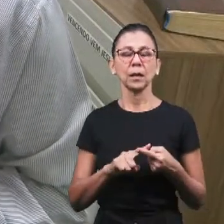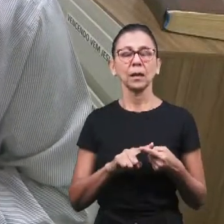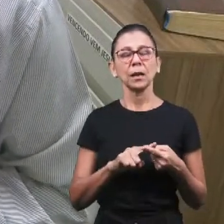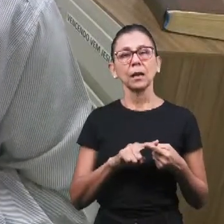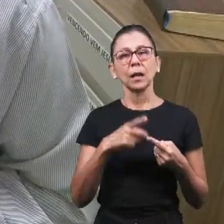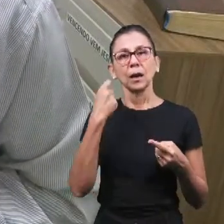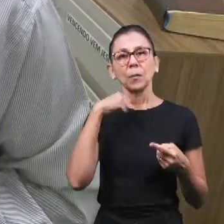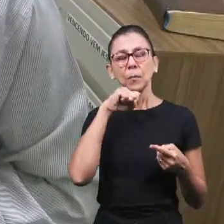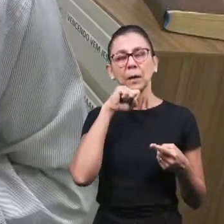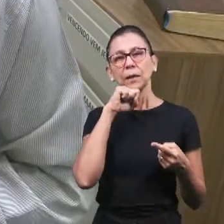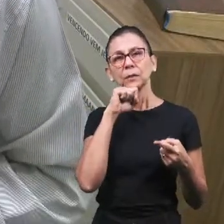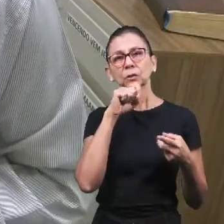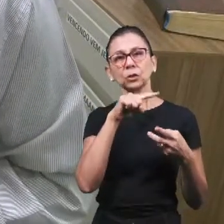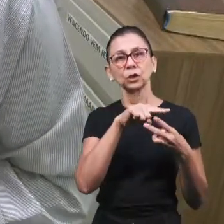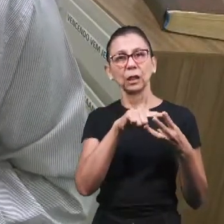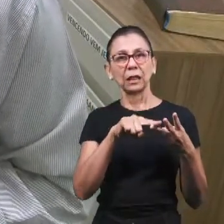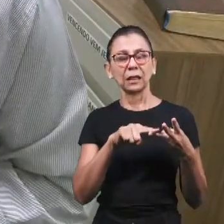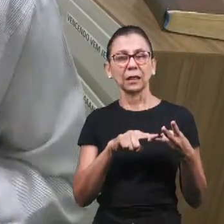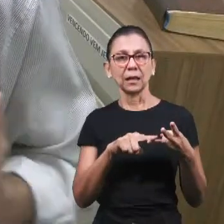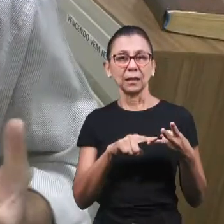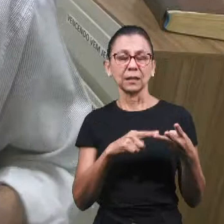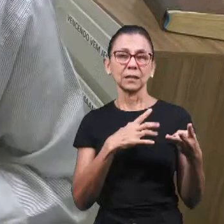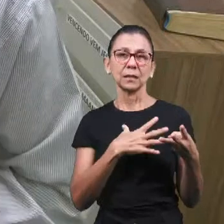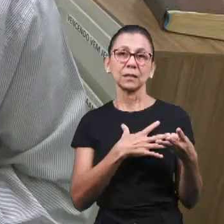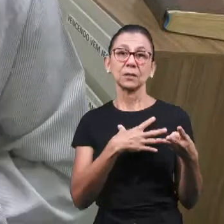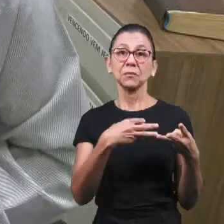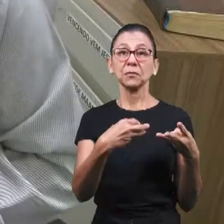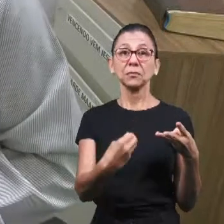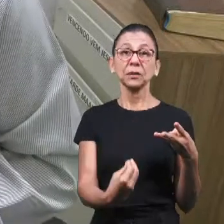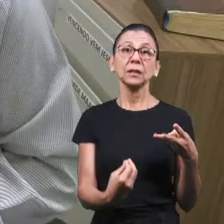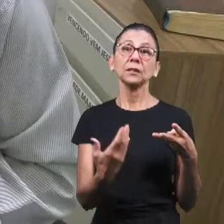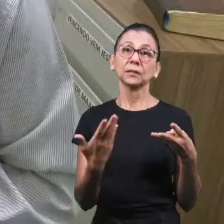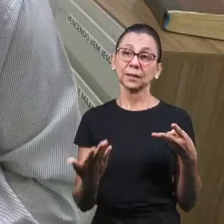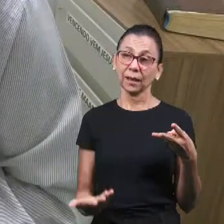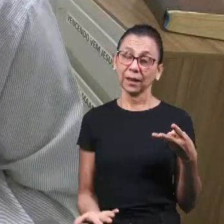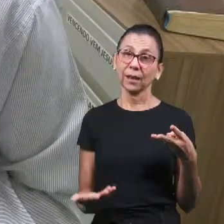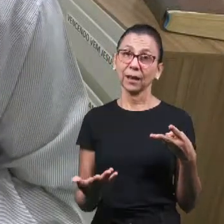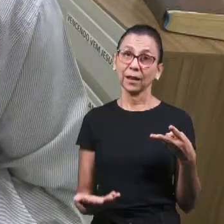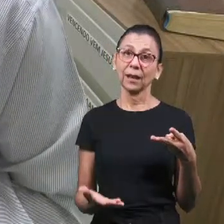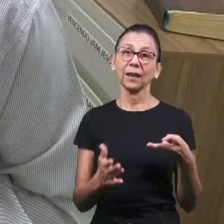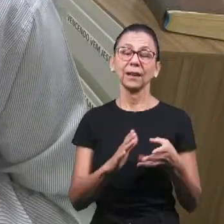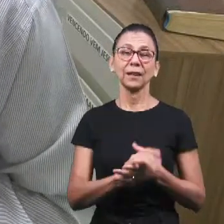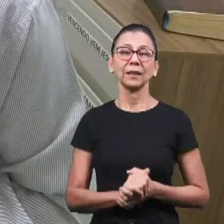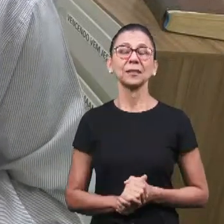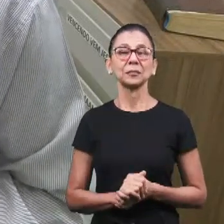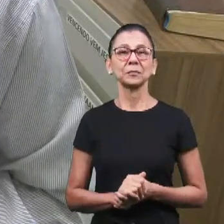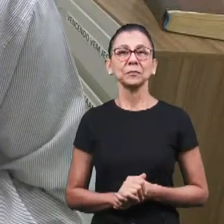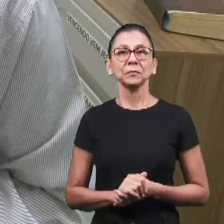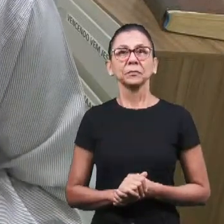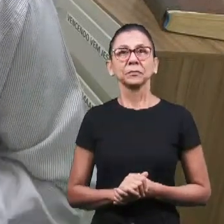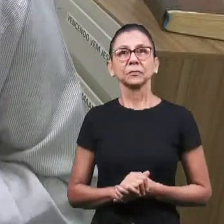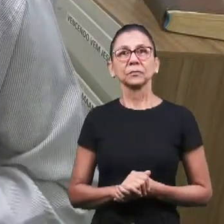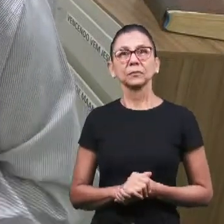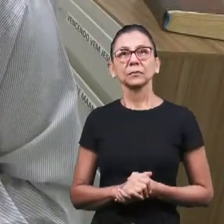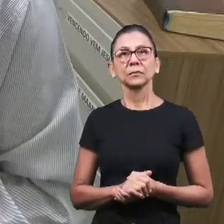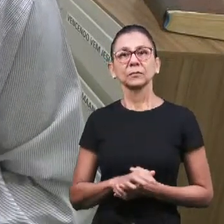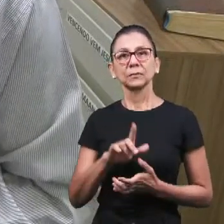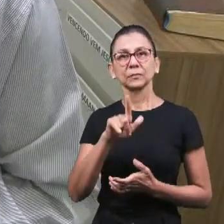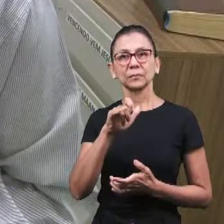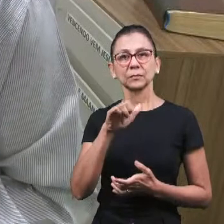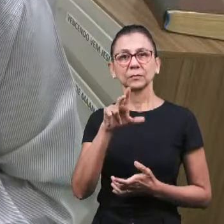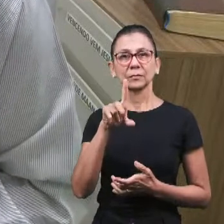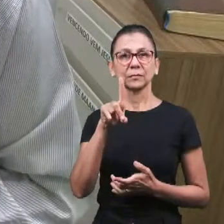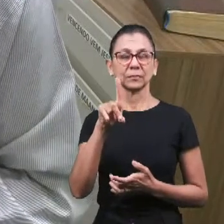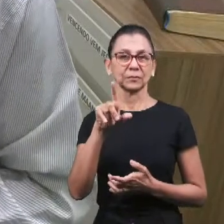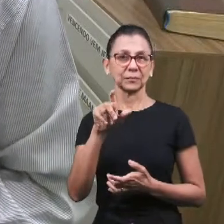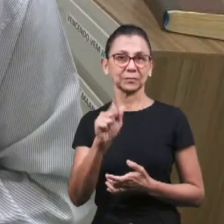Gabriel e é pai da Ana Késia também. É o filho da Dona Lina Bento. Eu estou falando, estou me referindo ao